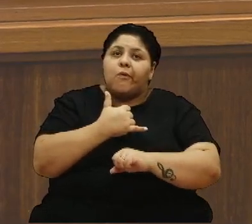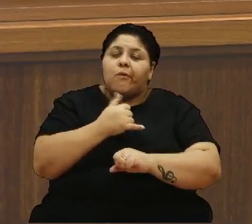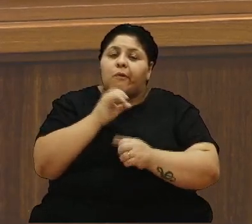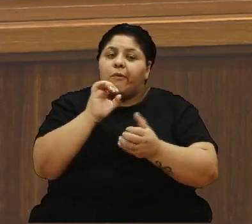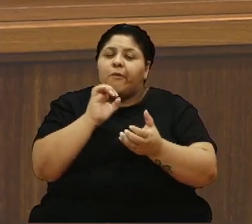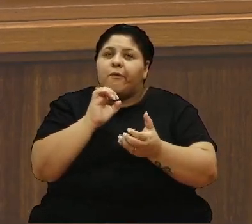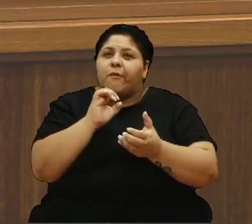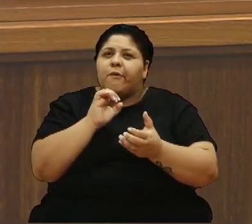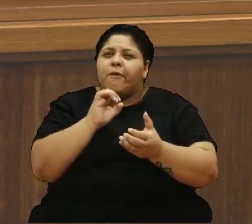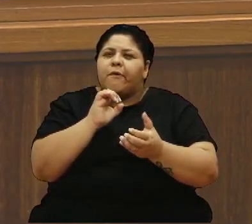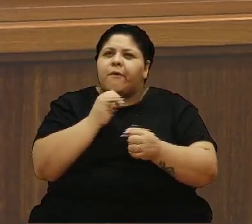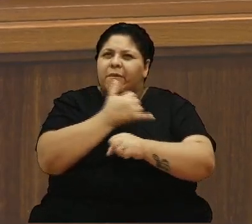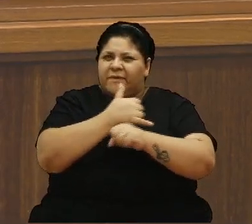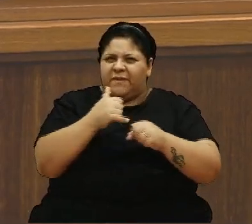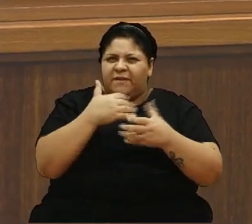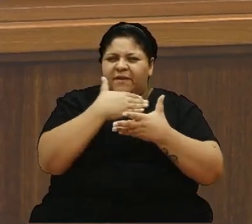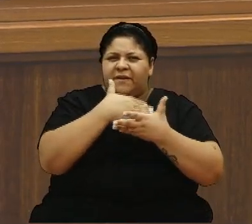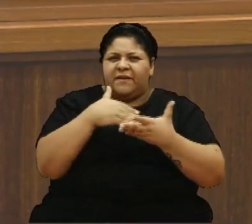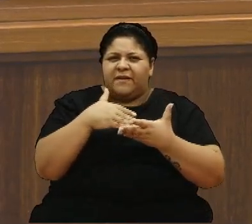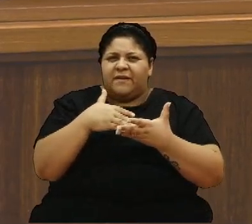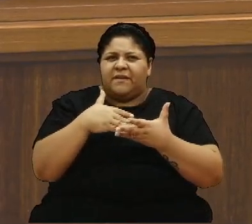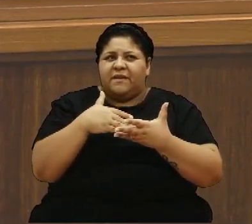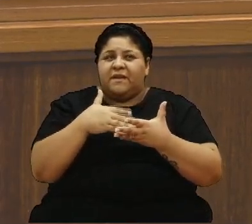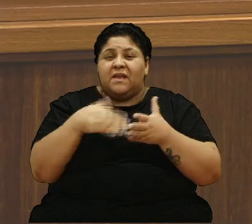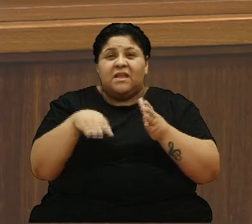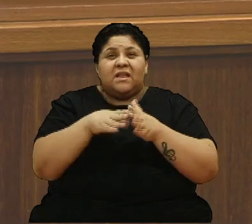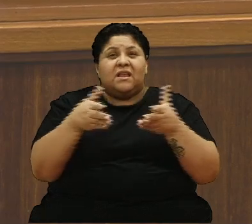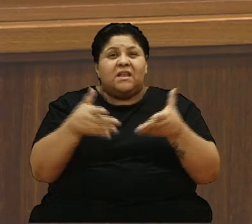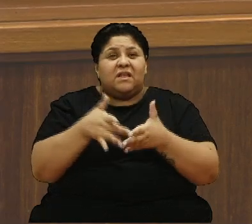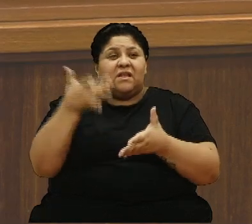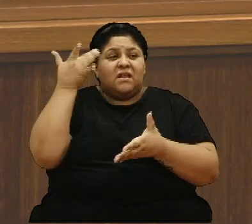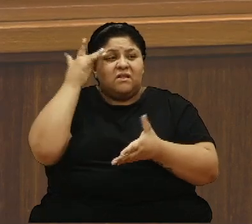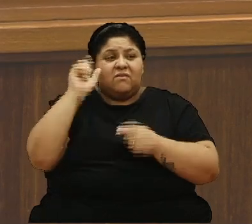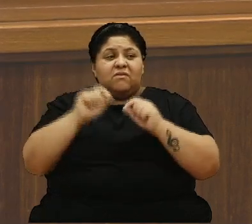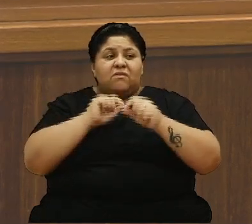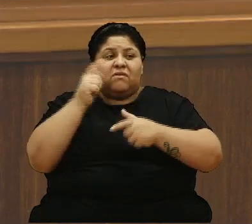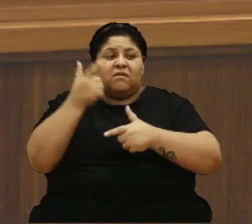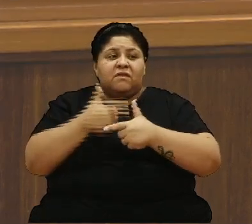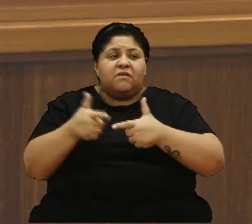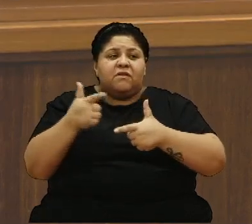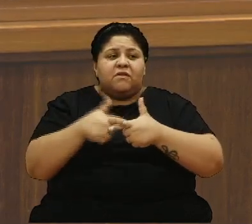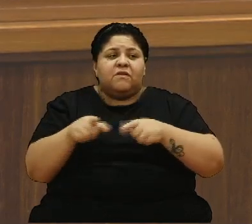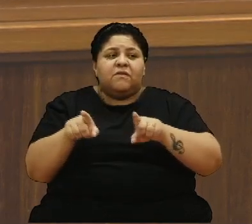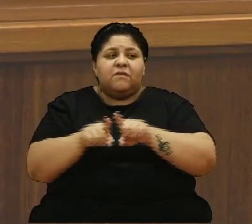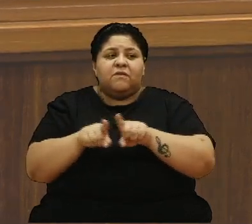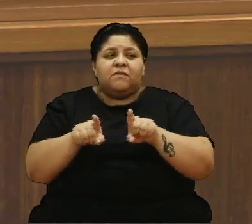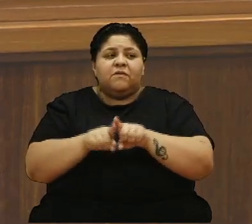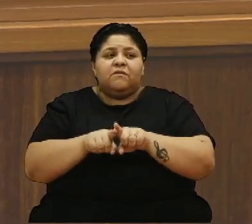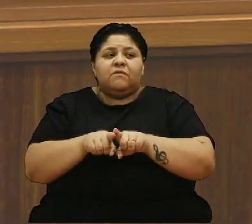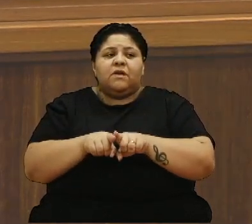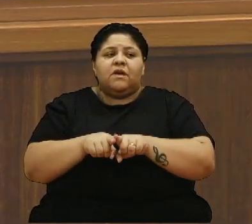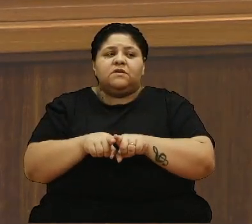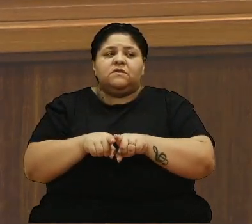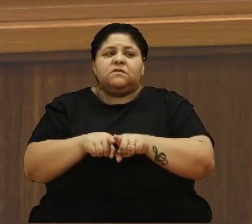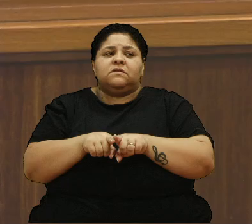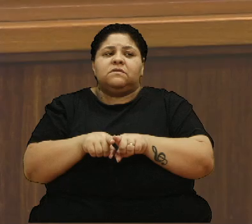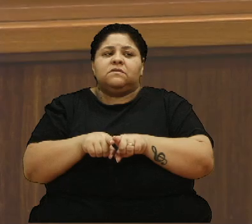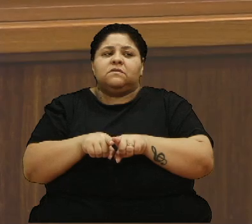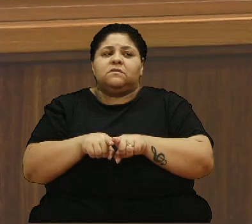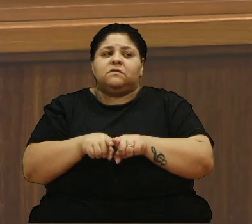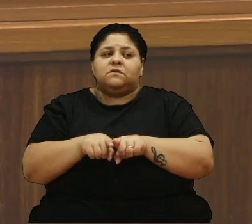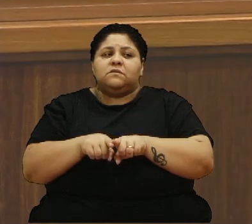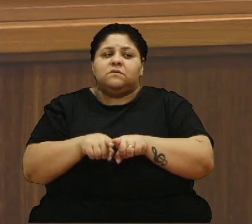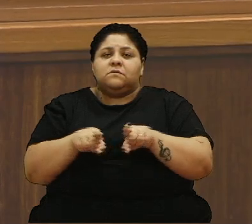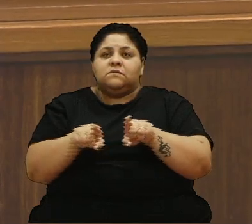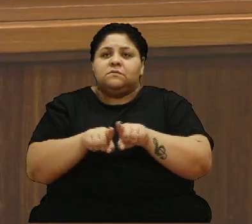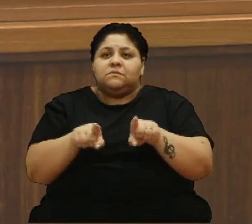de Segurança Pública e até agora, eu não sei qual é o problema, mas comigo ninguém me diz aonde que está o mapa desse